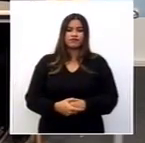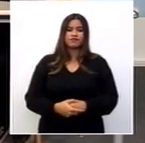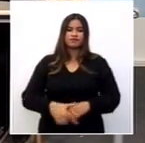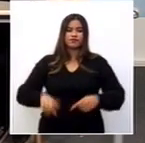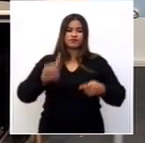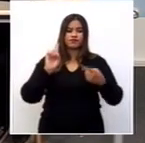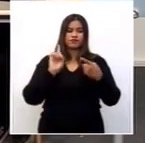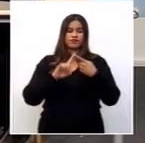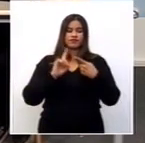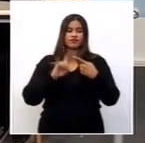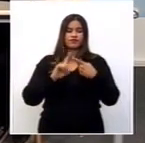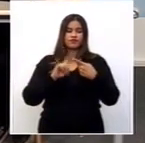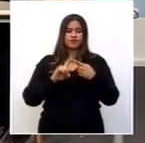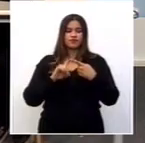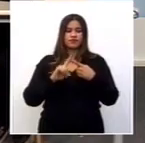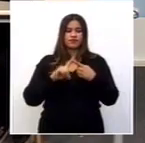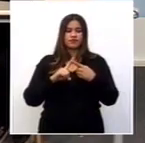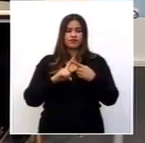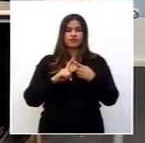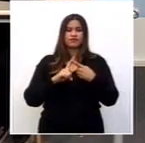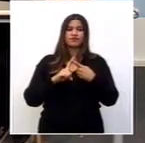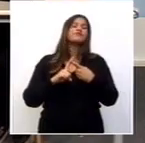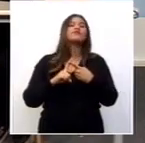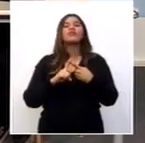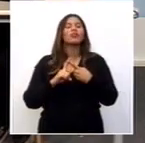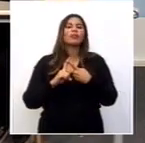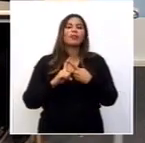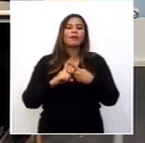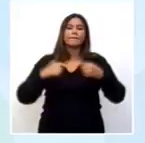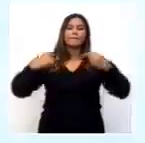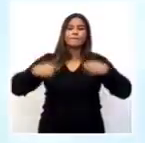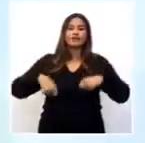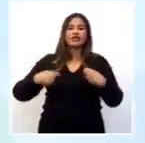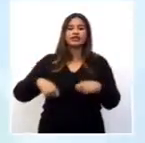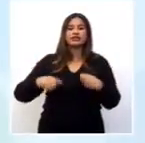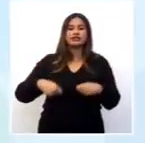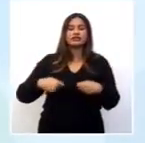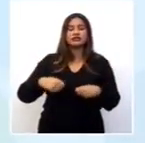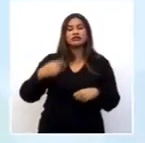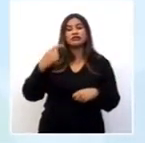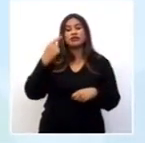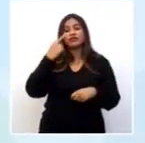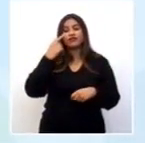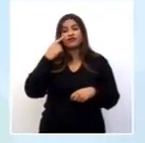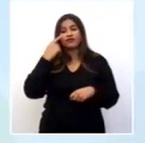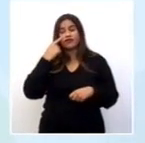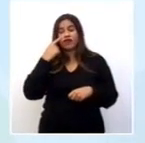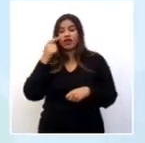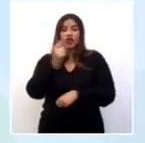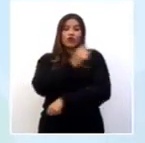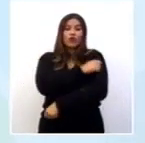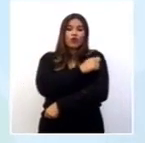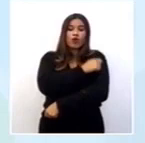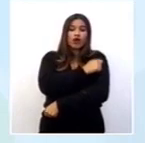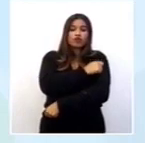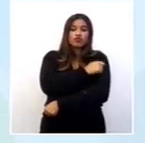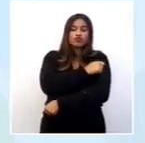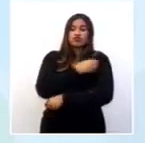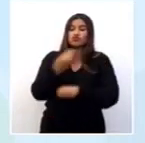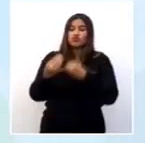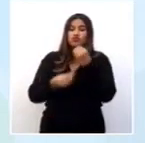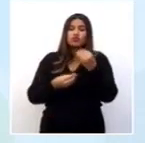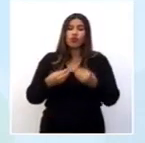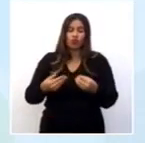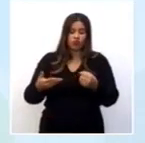Primeiro, né, o Lucchesi pontua que é preciso saber o nível atual de desempenho do aluno, que é a